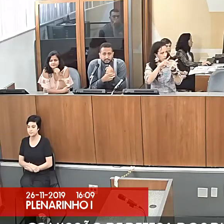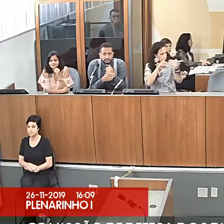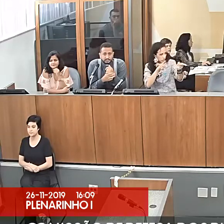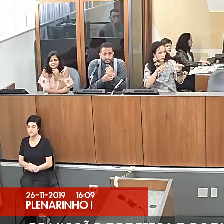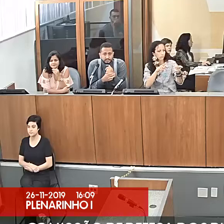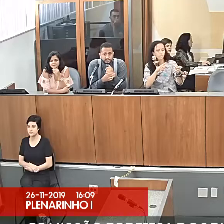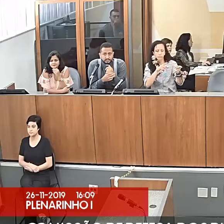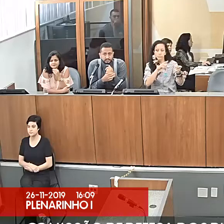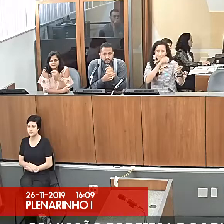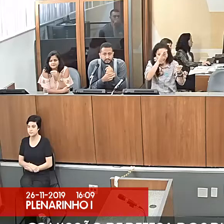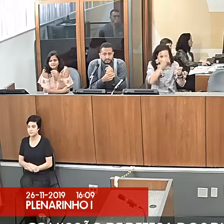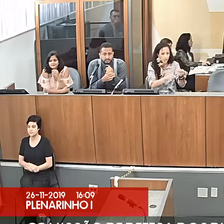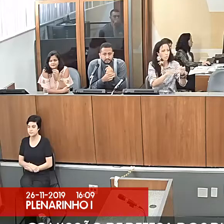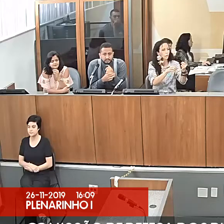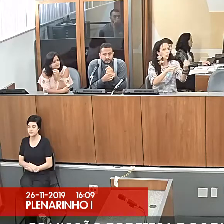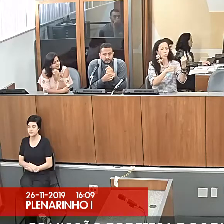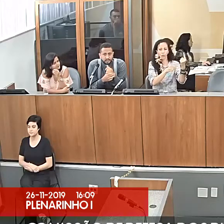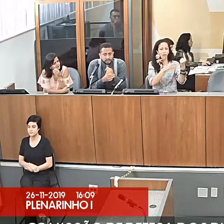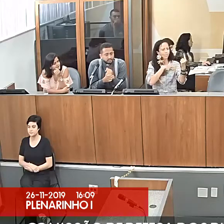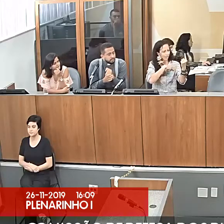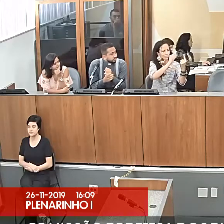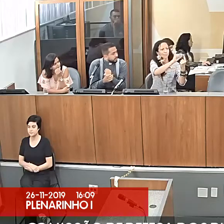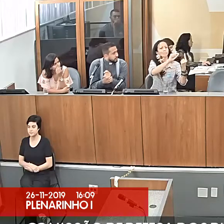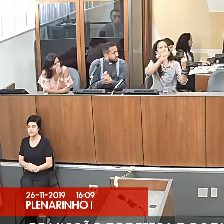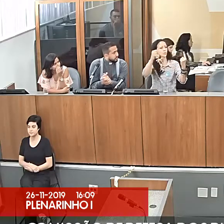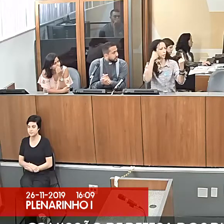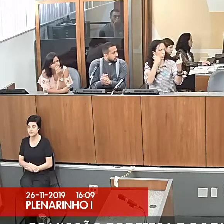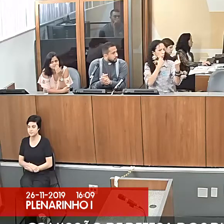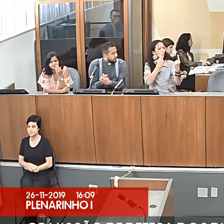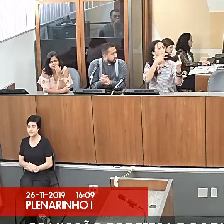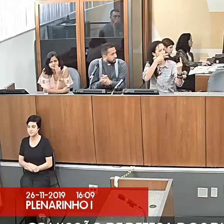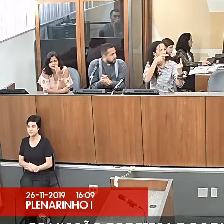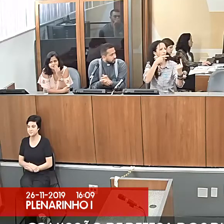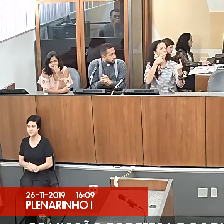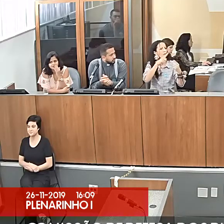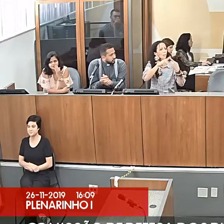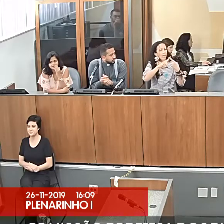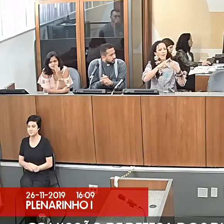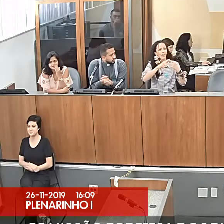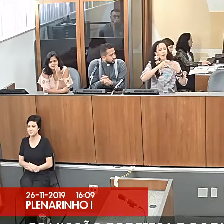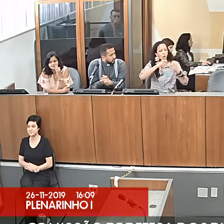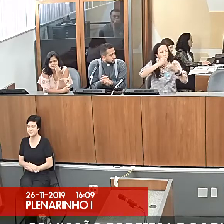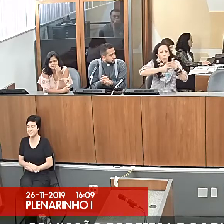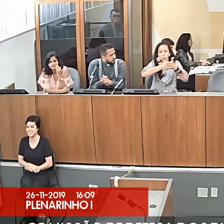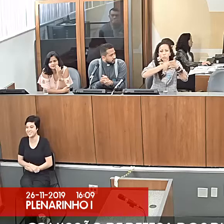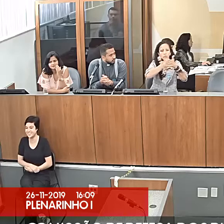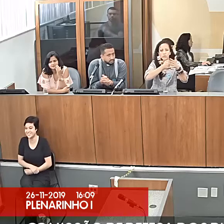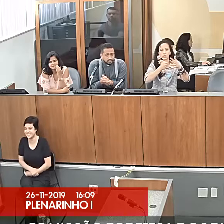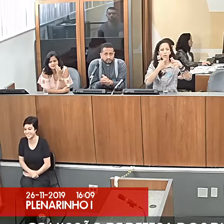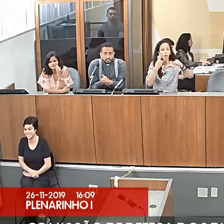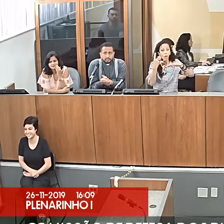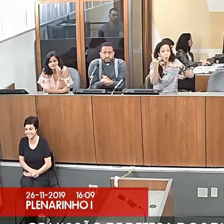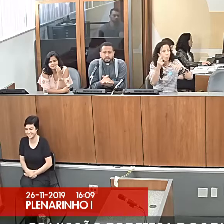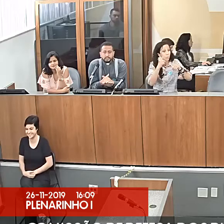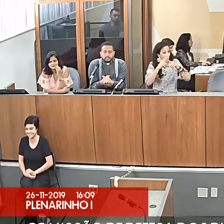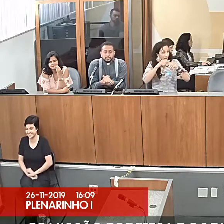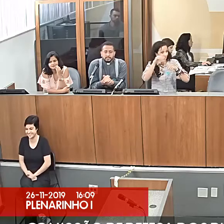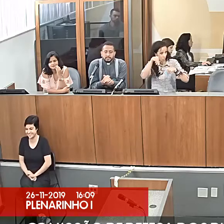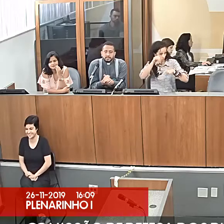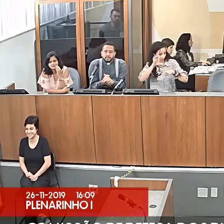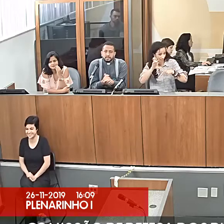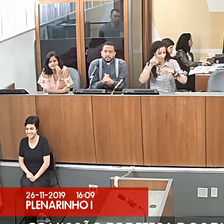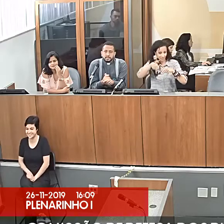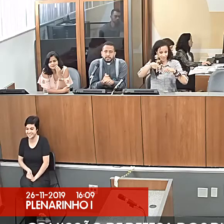Sobre o que o Hélio disse, realmente é sério. E tem muitos surdos que também questionam essa questão, essa